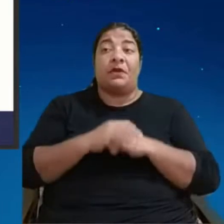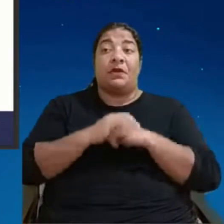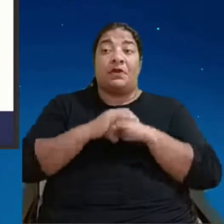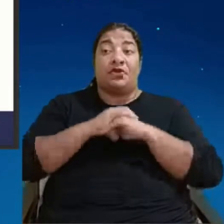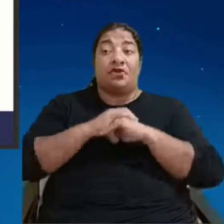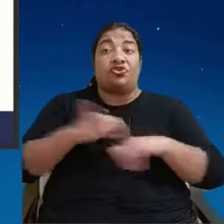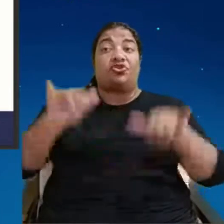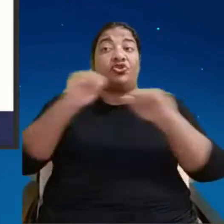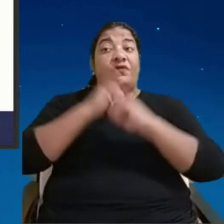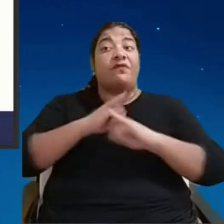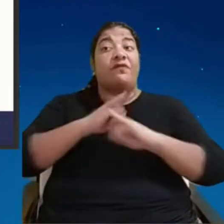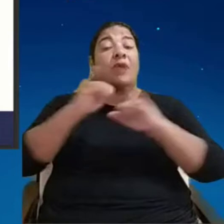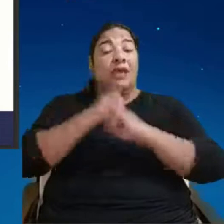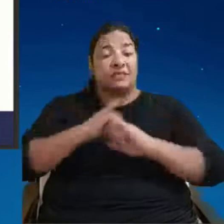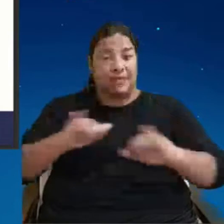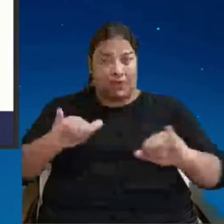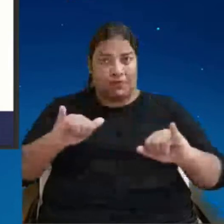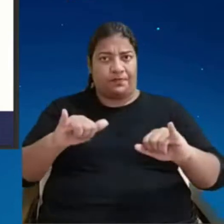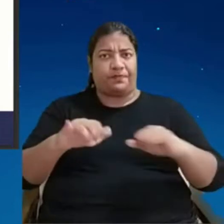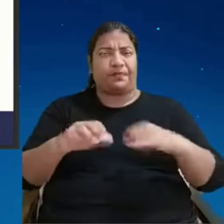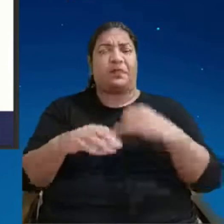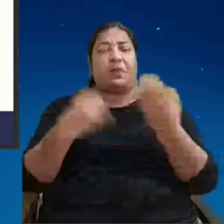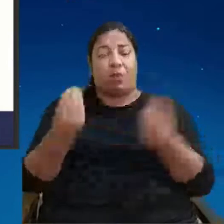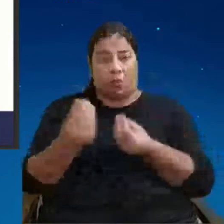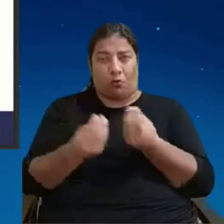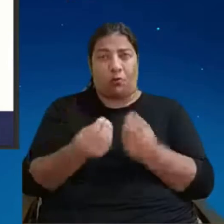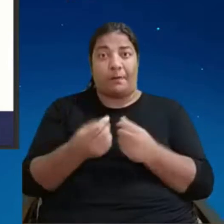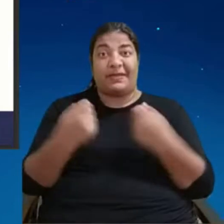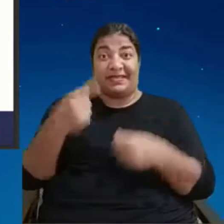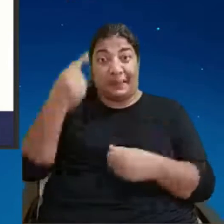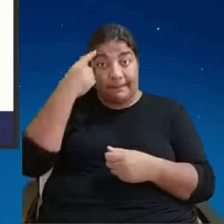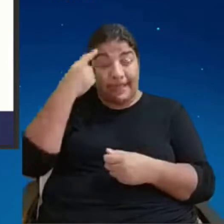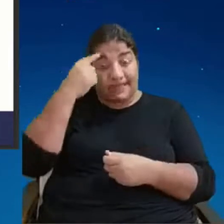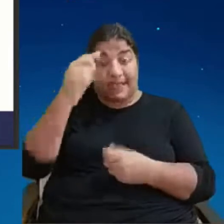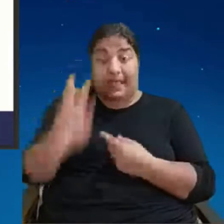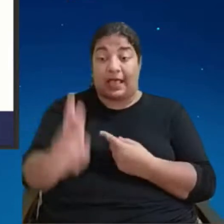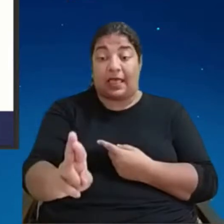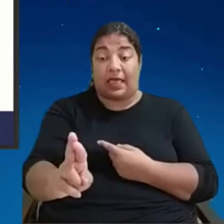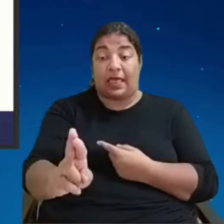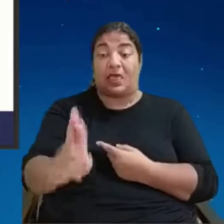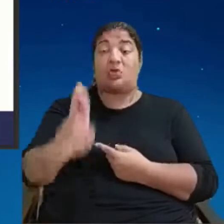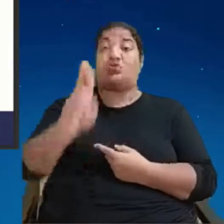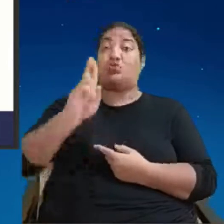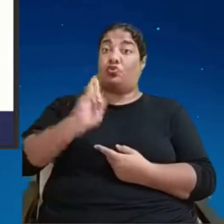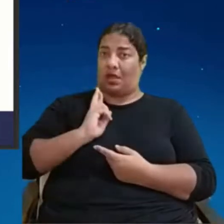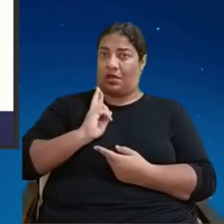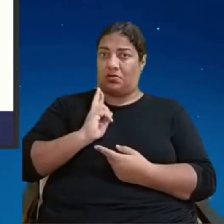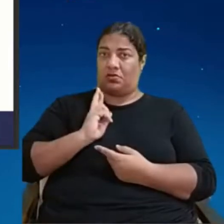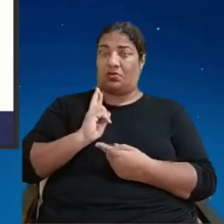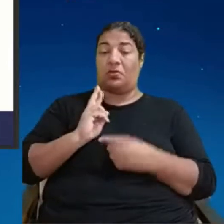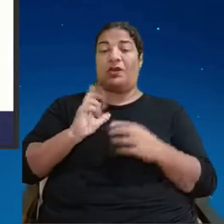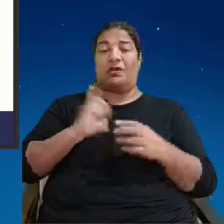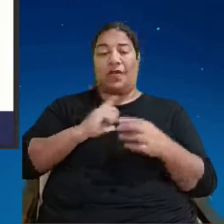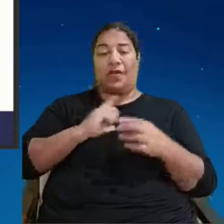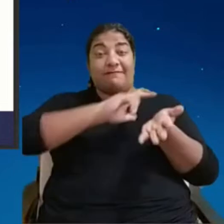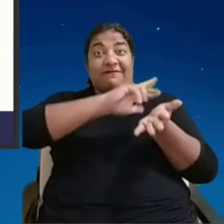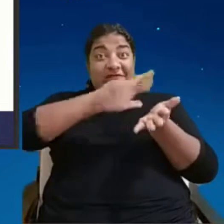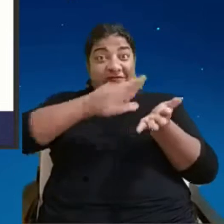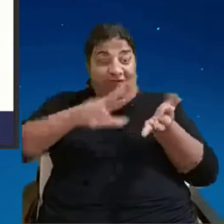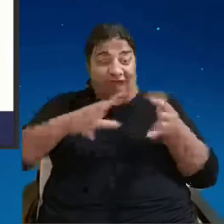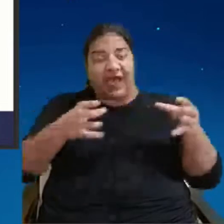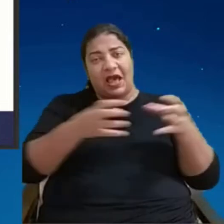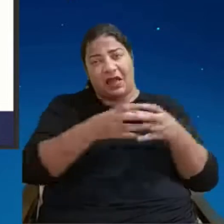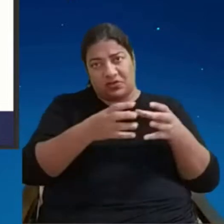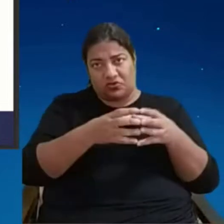que pensar nos resultados. Os resultados são feitos do conjunto, né? De todo o